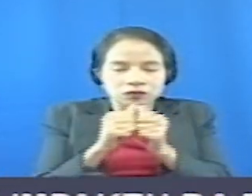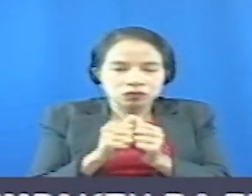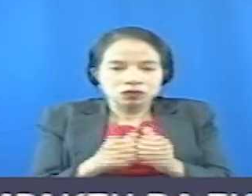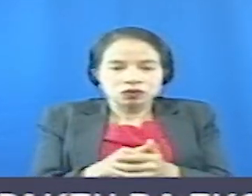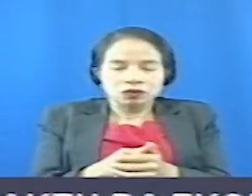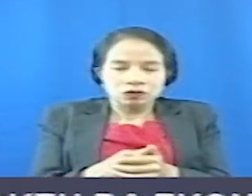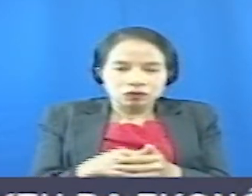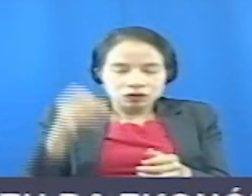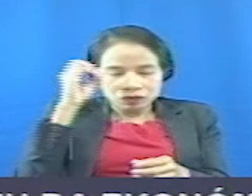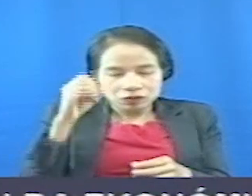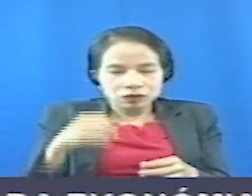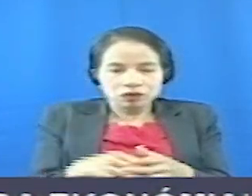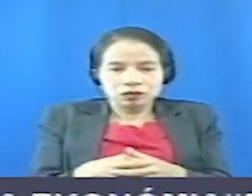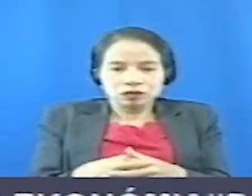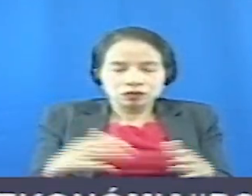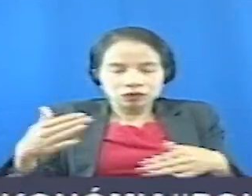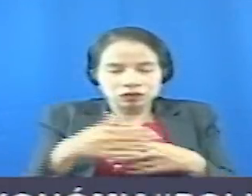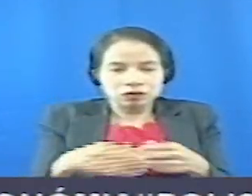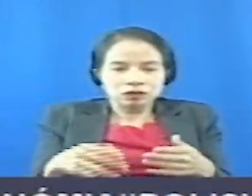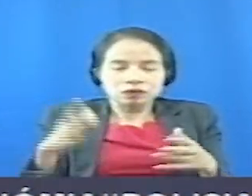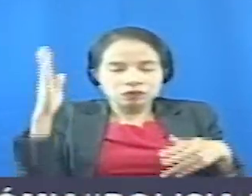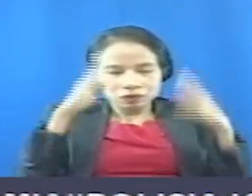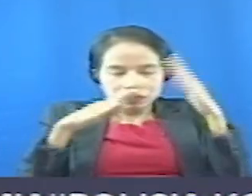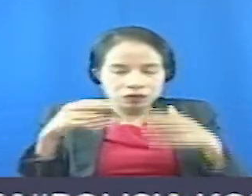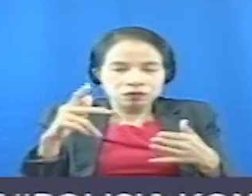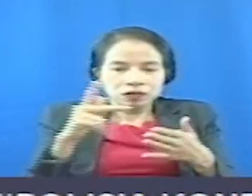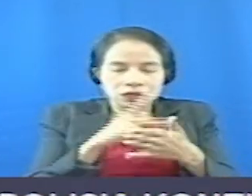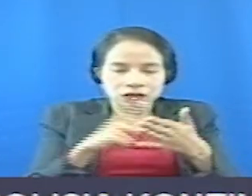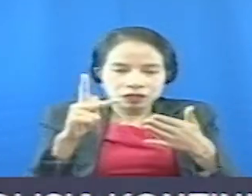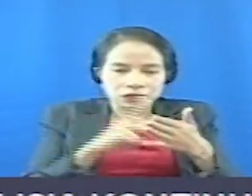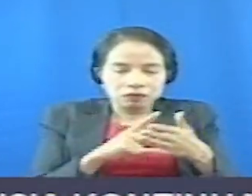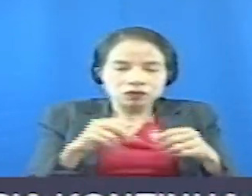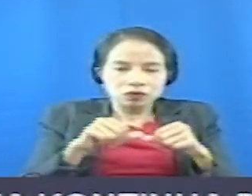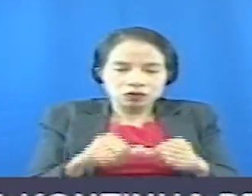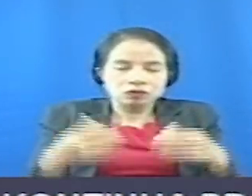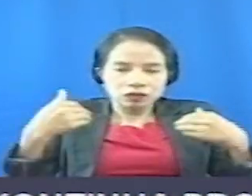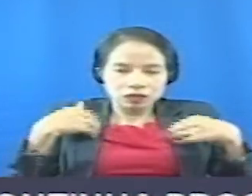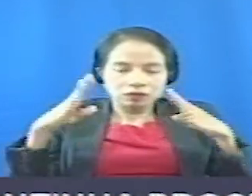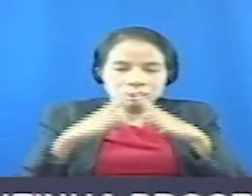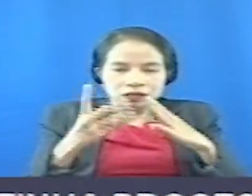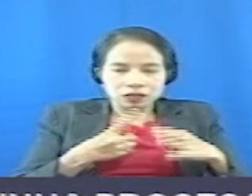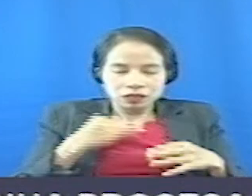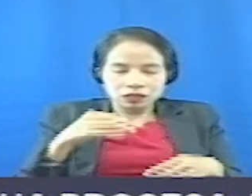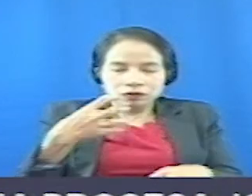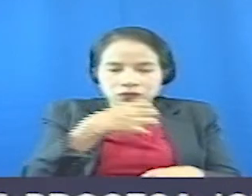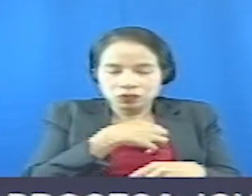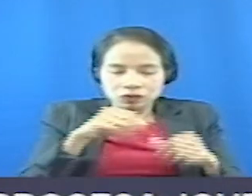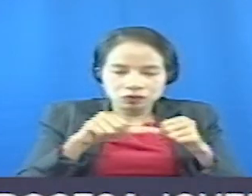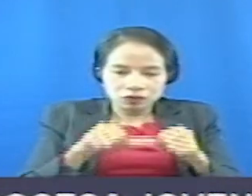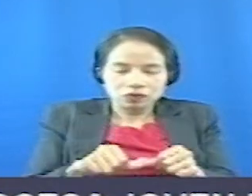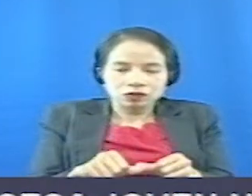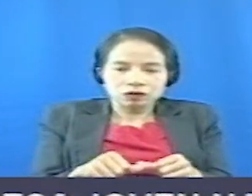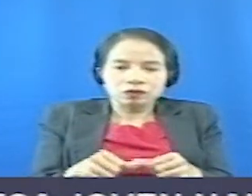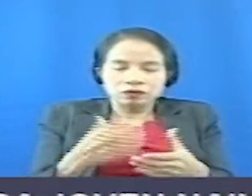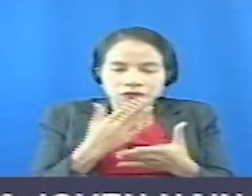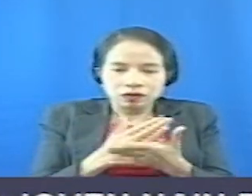Operação, né, Rodi contribui para a redução caso o crime, né, continua a acontecer e a capital dele. Além, né, polícia, mas continua a